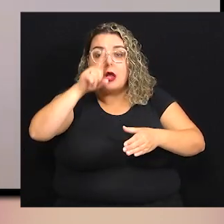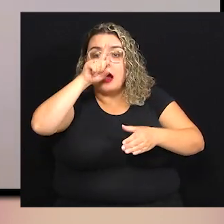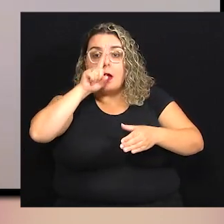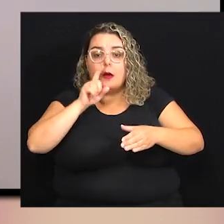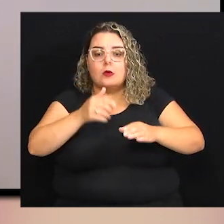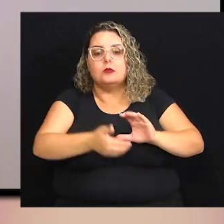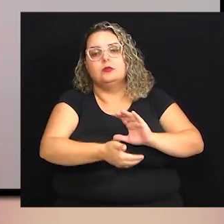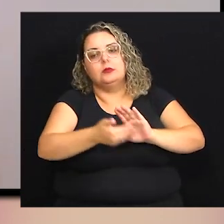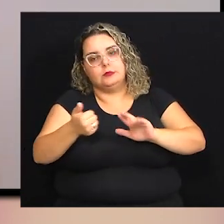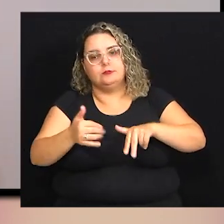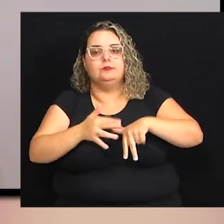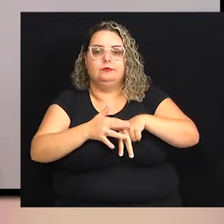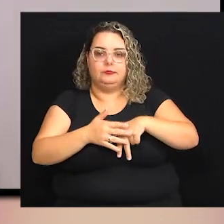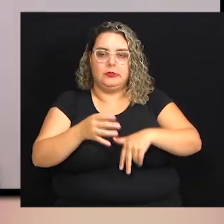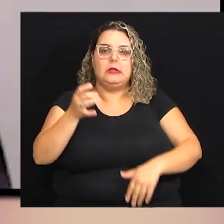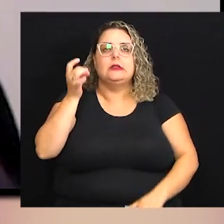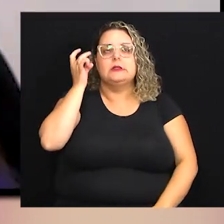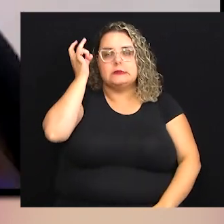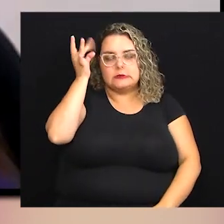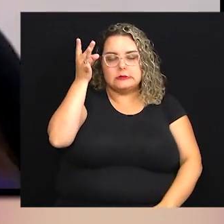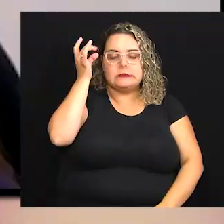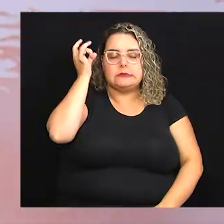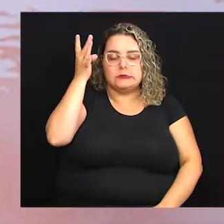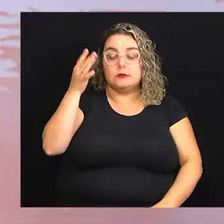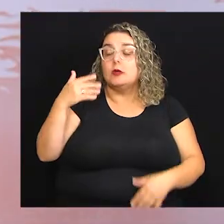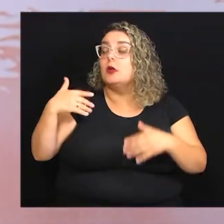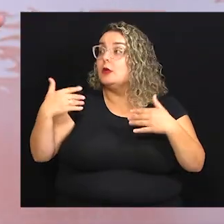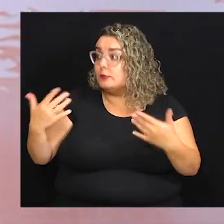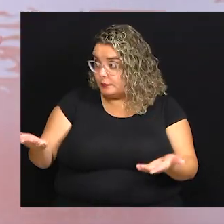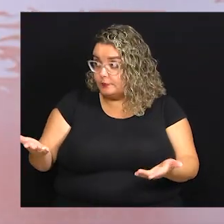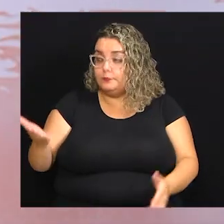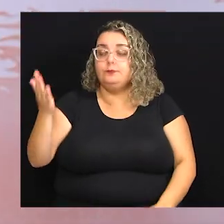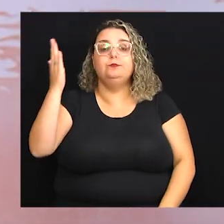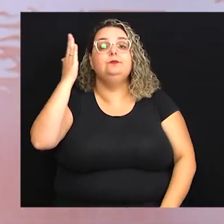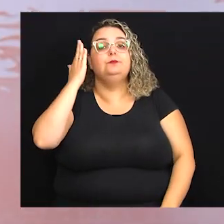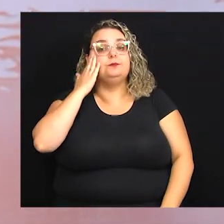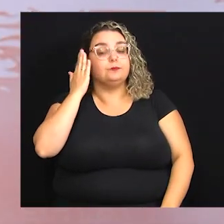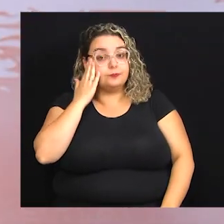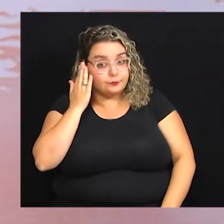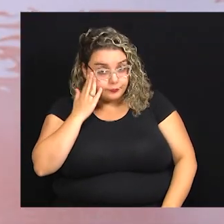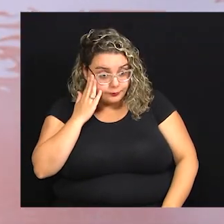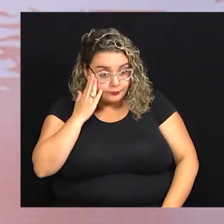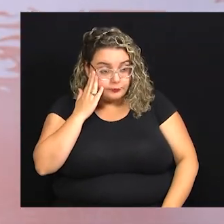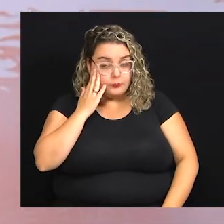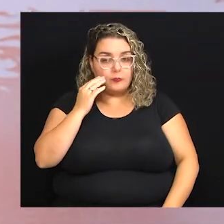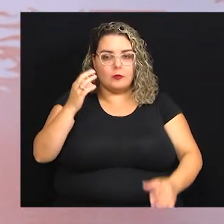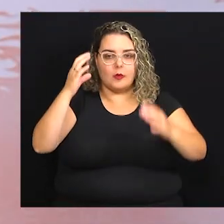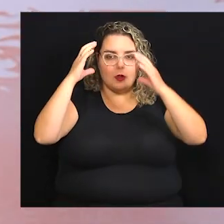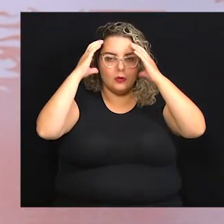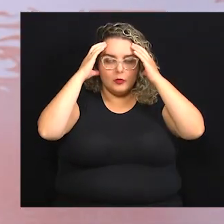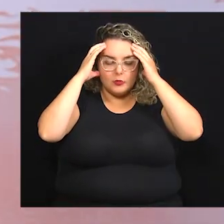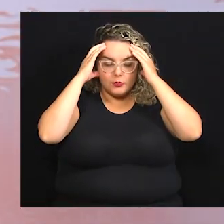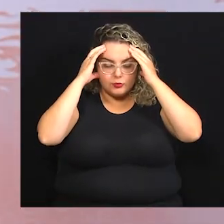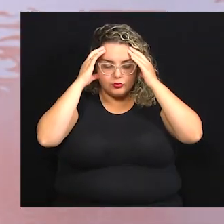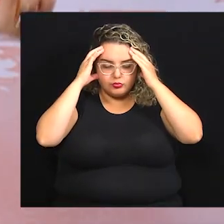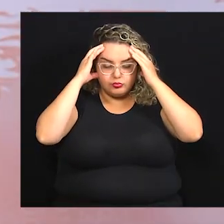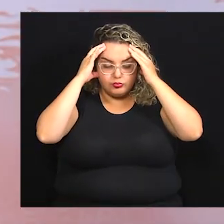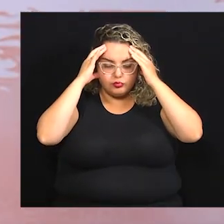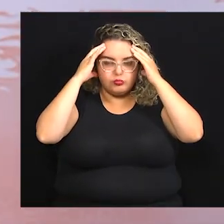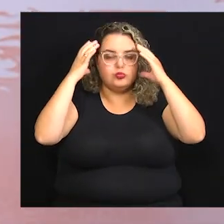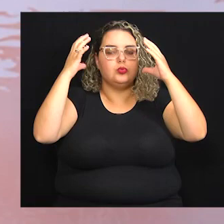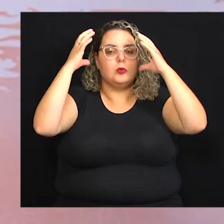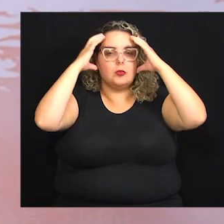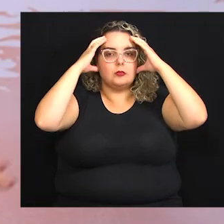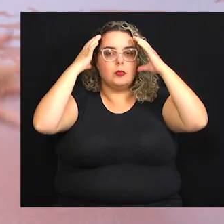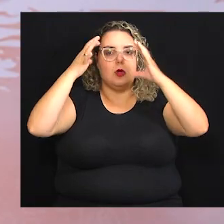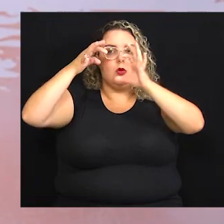retirados também do paciente que tem enxaqueca. Ou seja, a gente está entendendo que a cabeça ela está muito